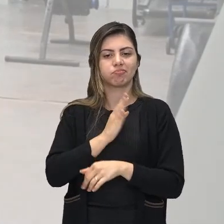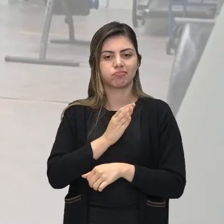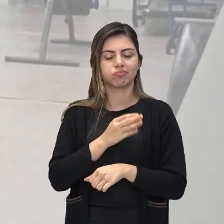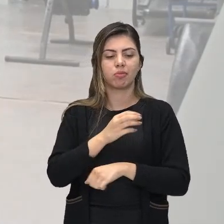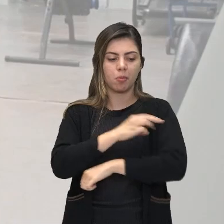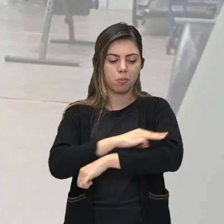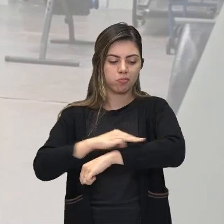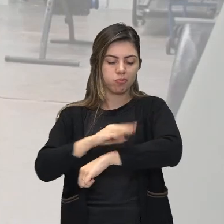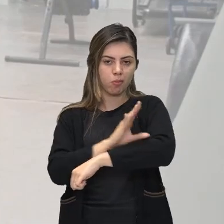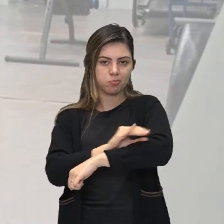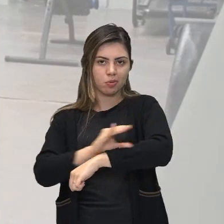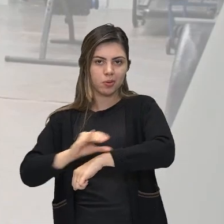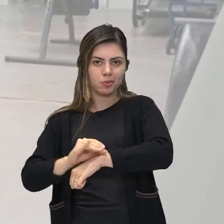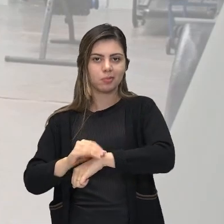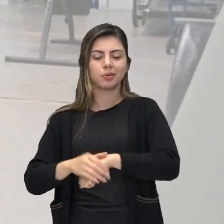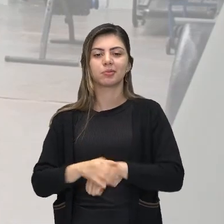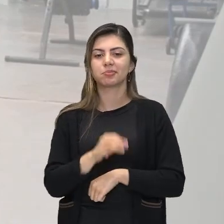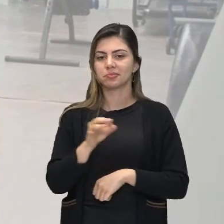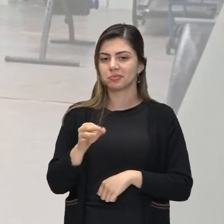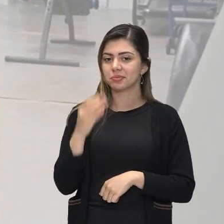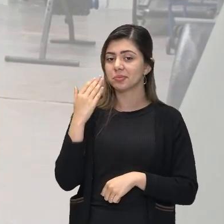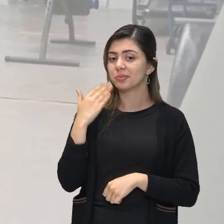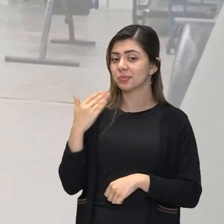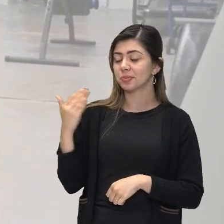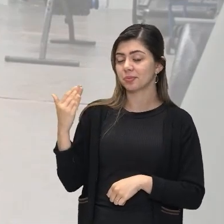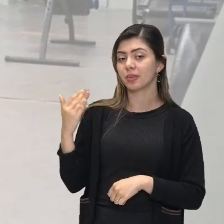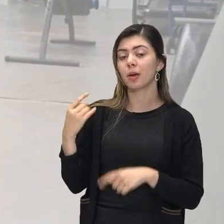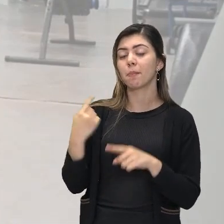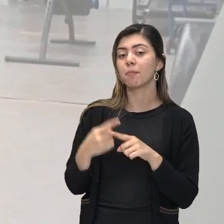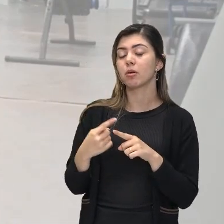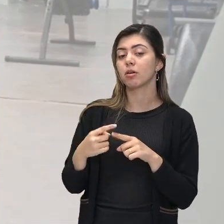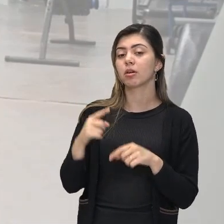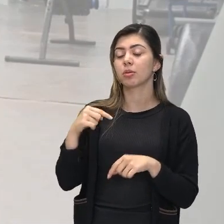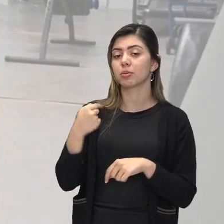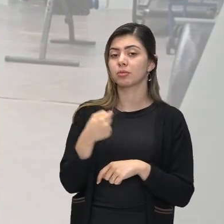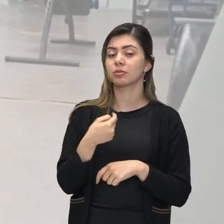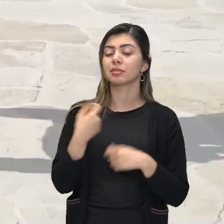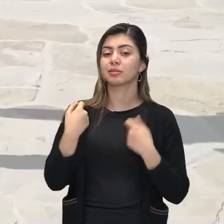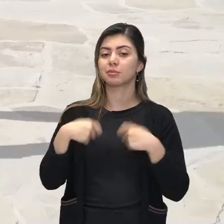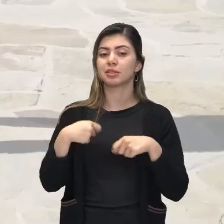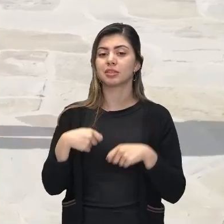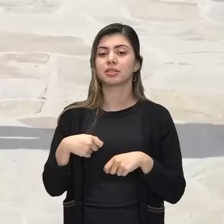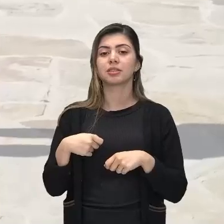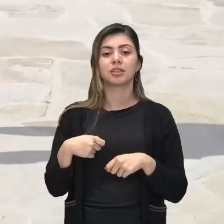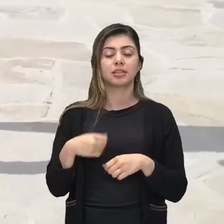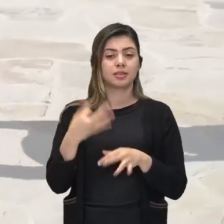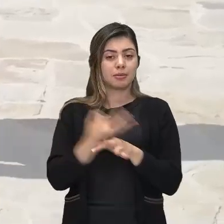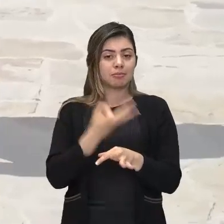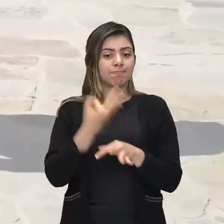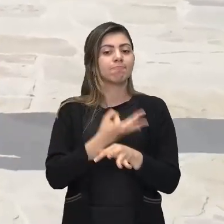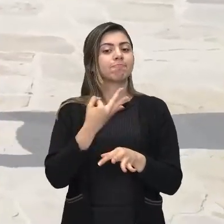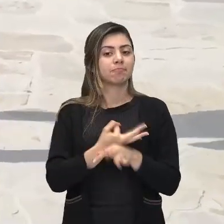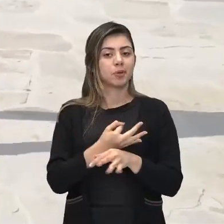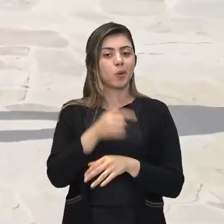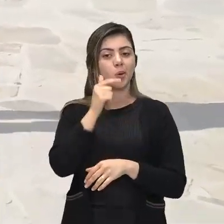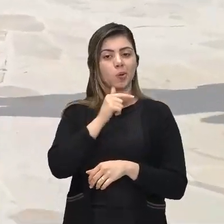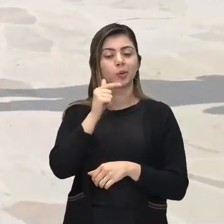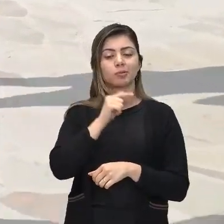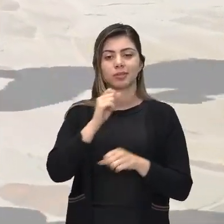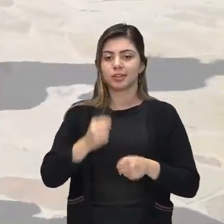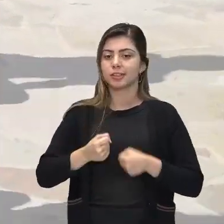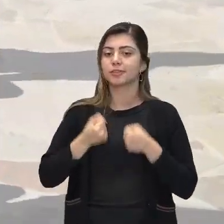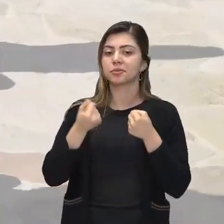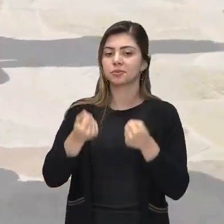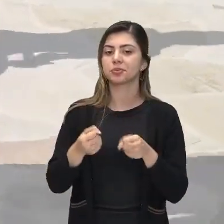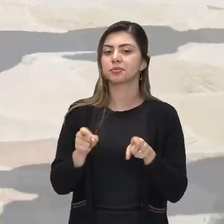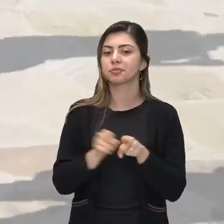né, capacidade cardiorrespiratória, porque você precisa ter um fôlego maior para executar essas atividades. Nós